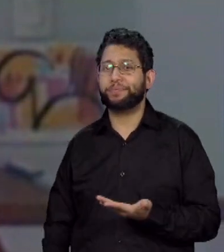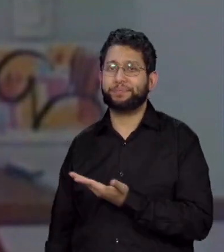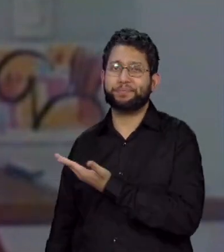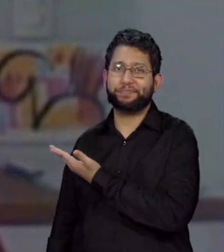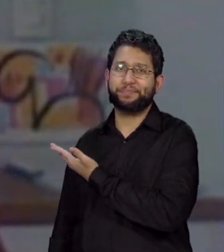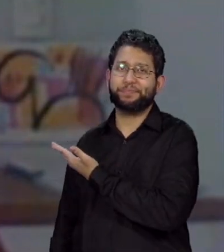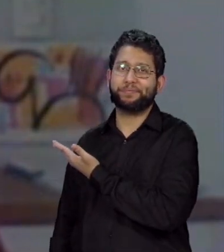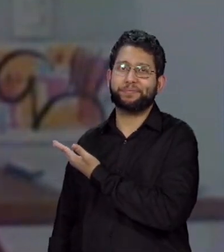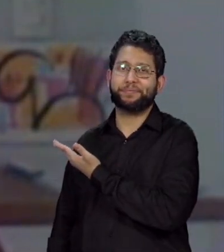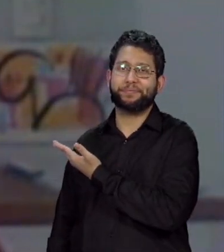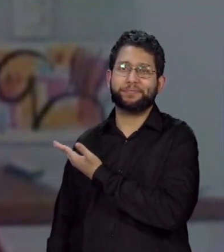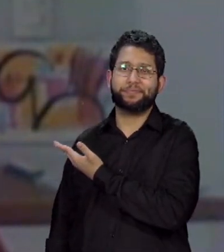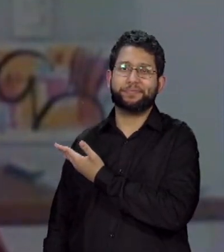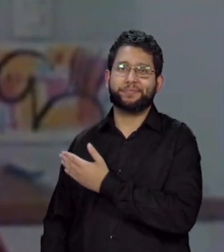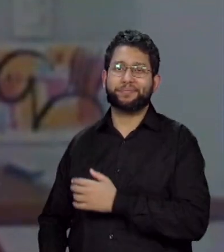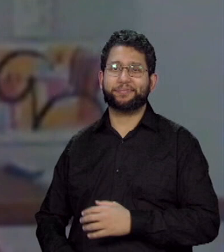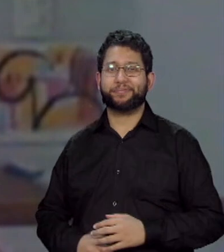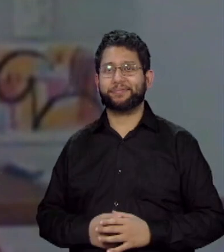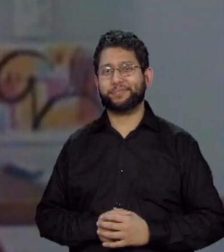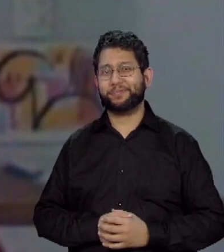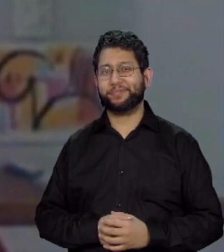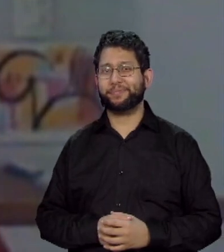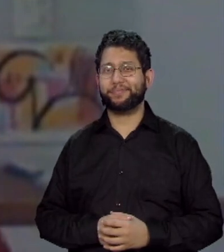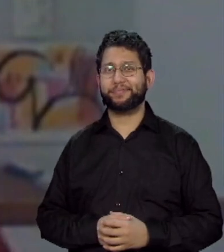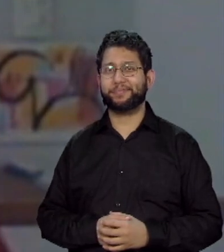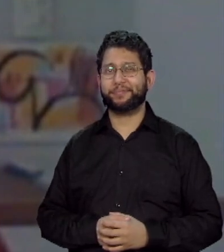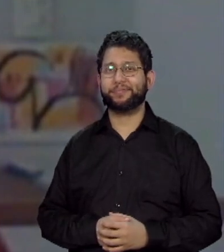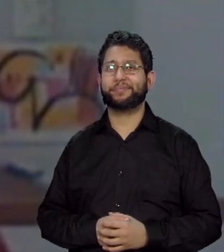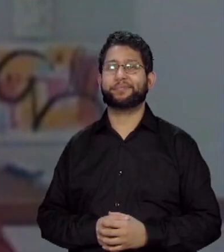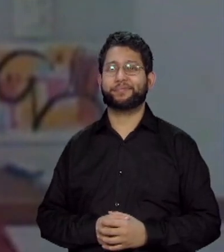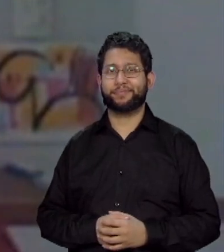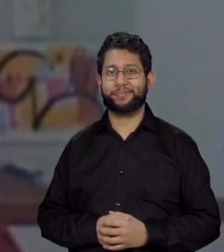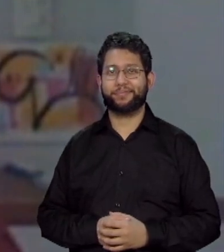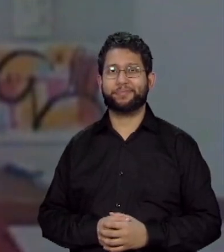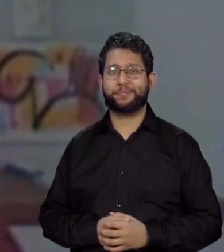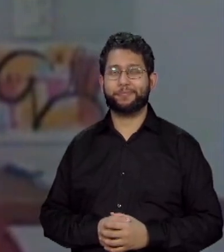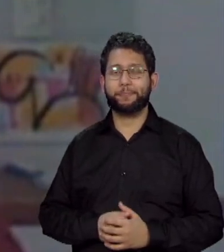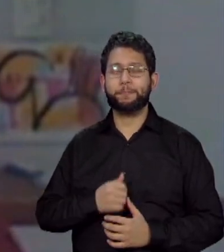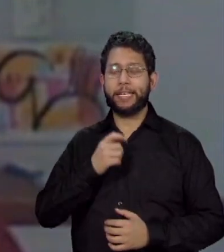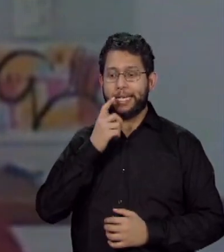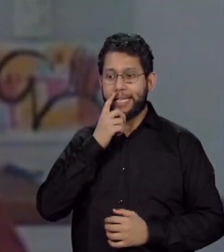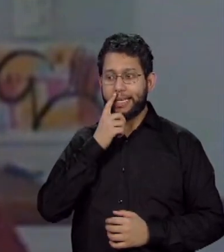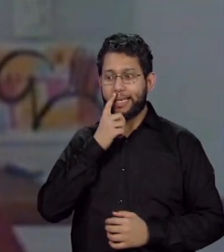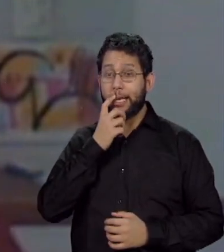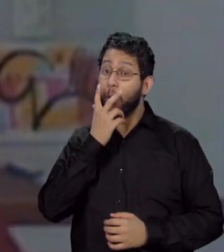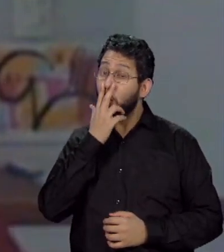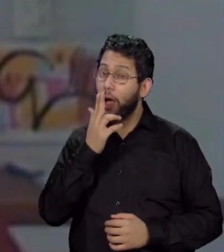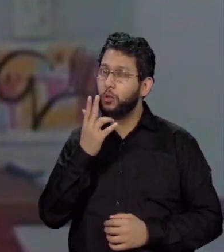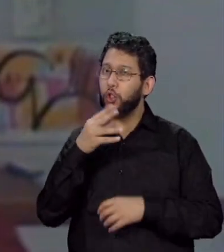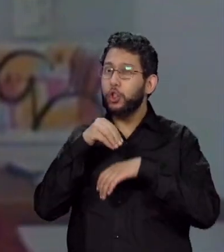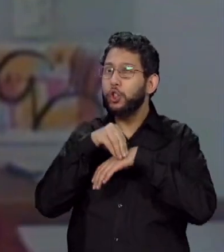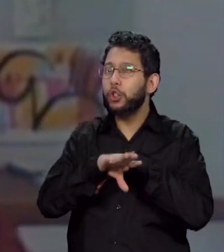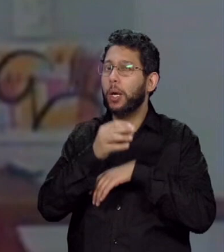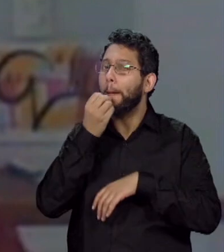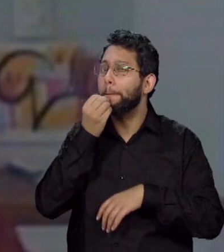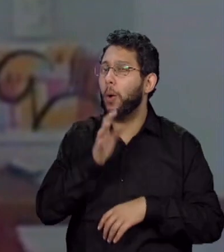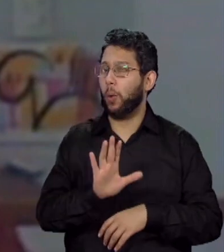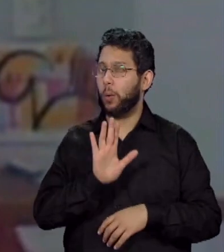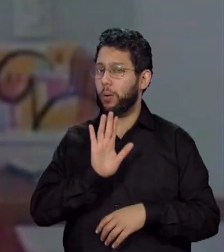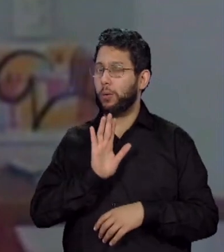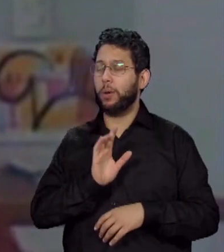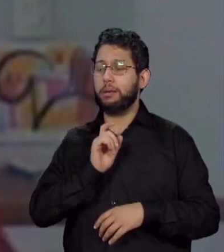audiovisual? Eu acho que uma boa dica, se você